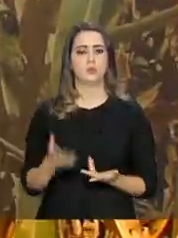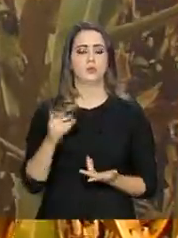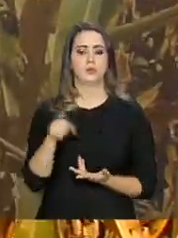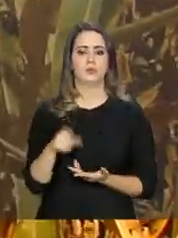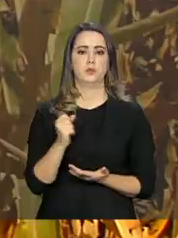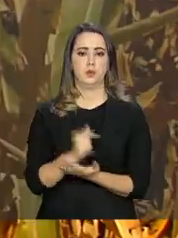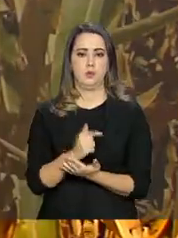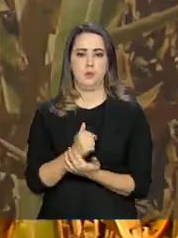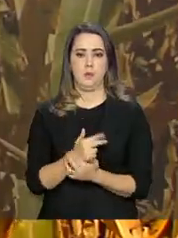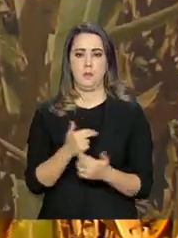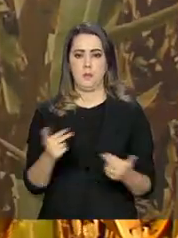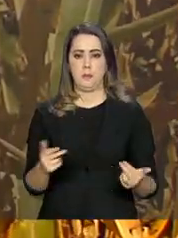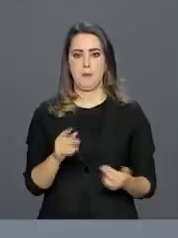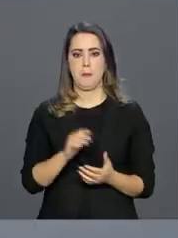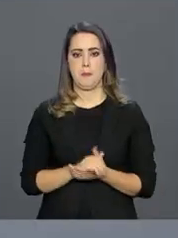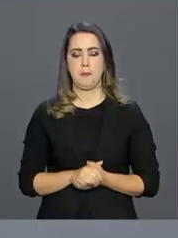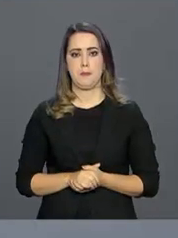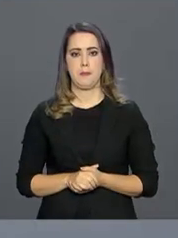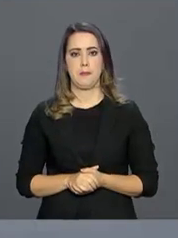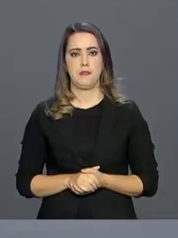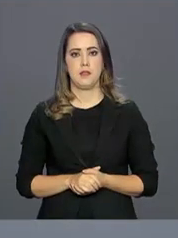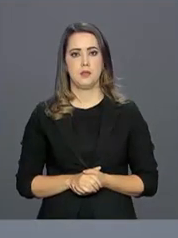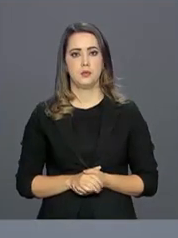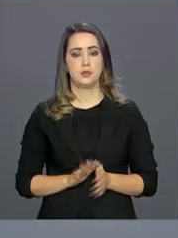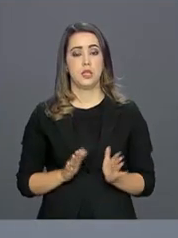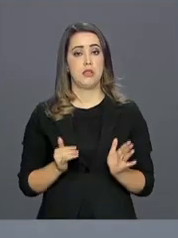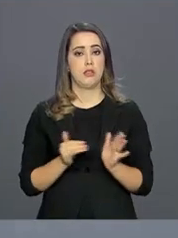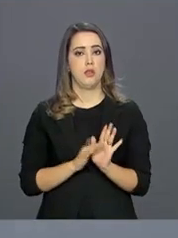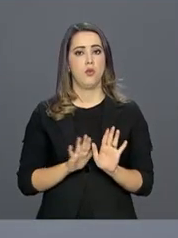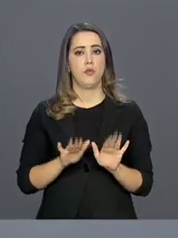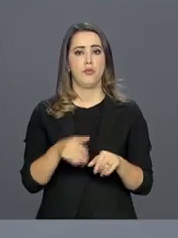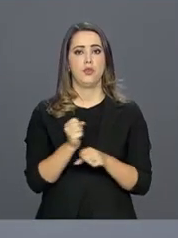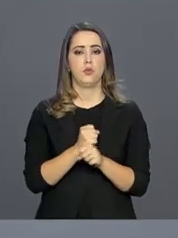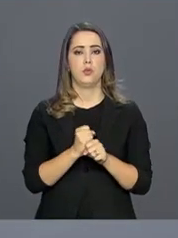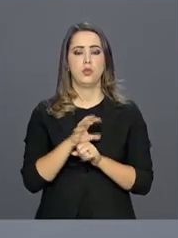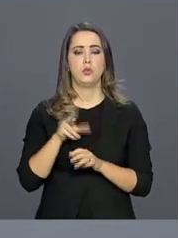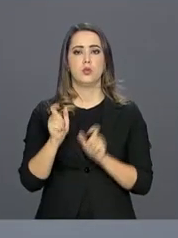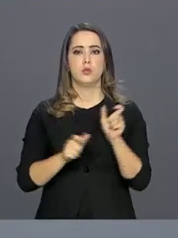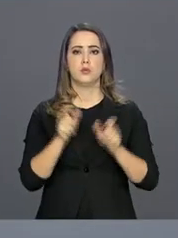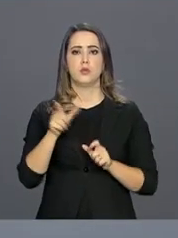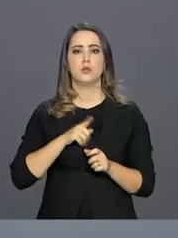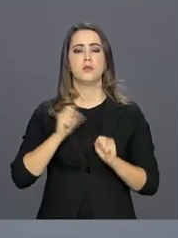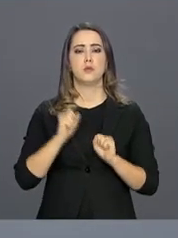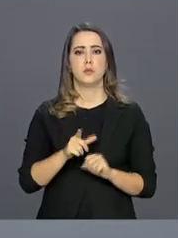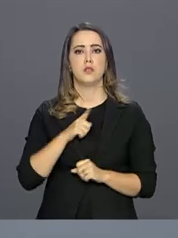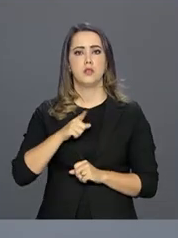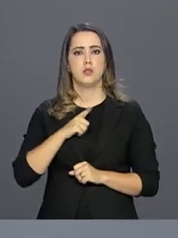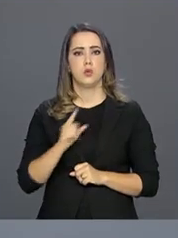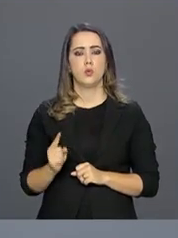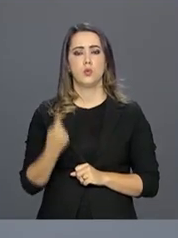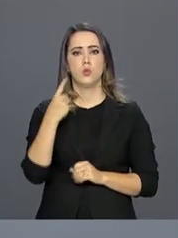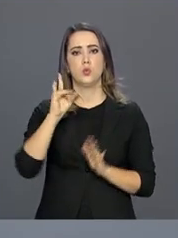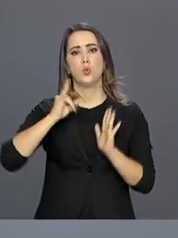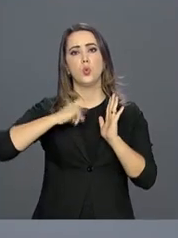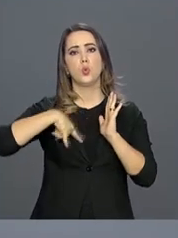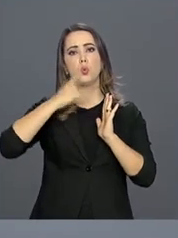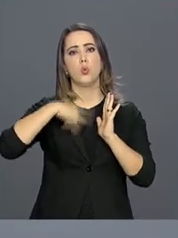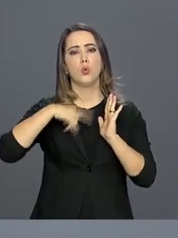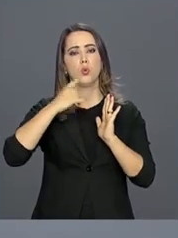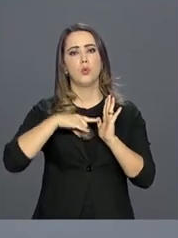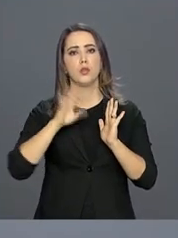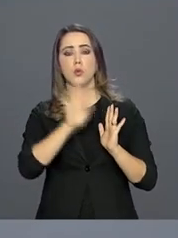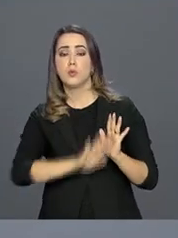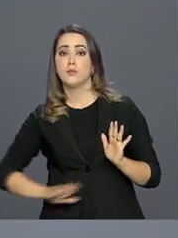não precisamos os insumos até o final deste ano todo brasileiro vai poder contar com um único documento nacional de